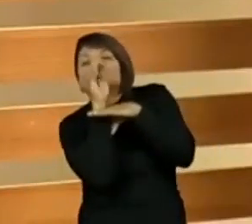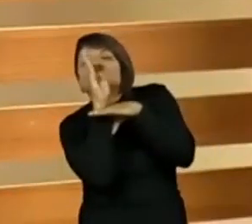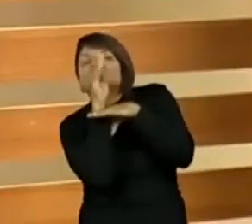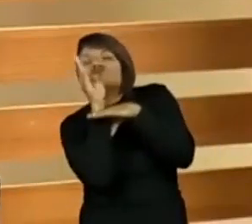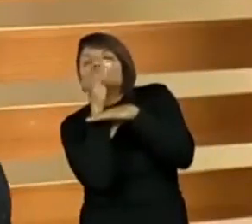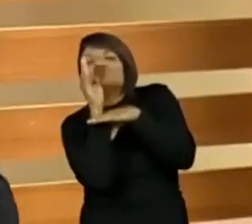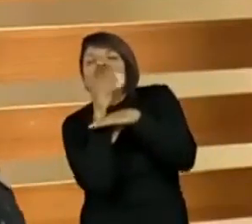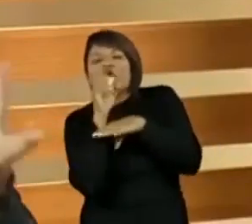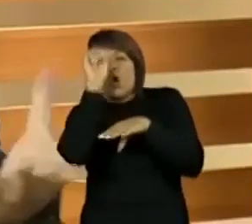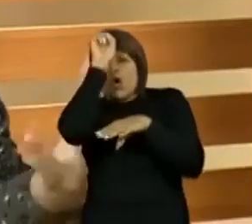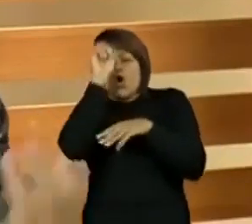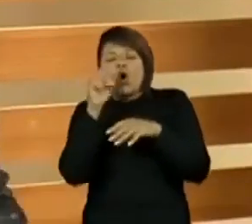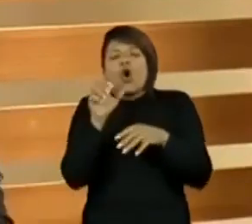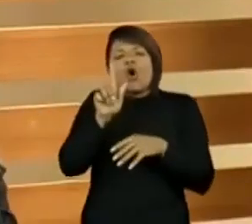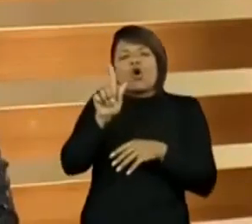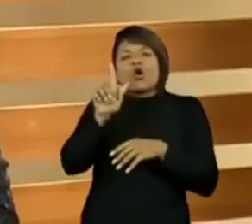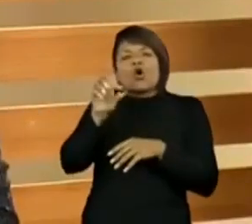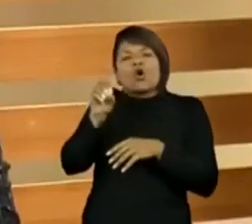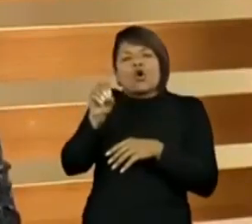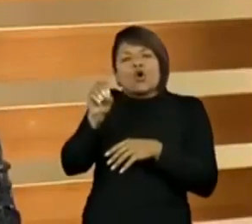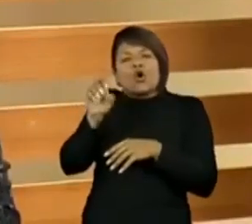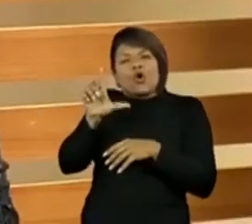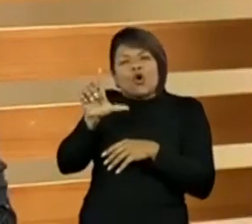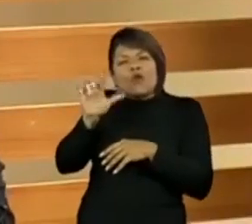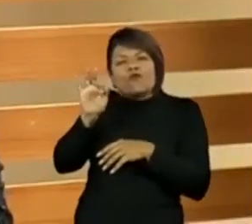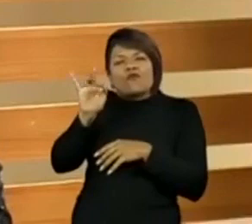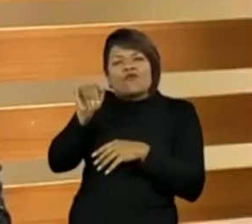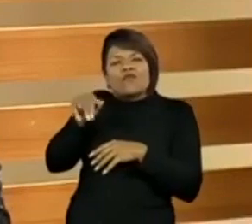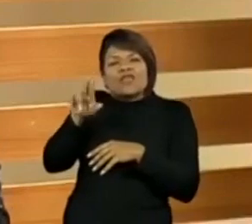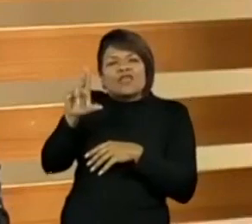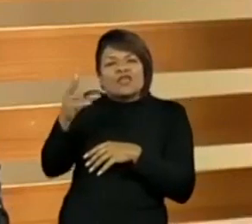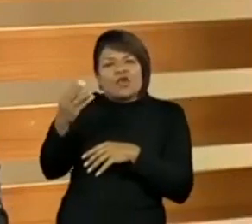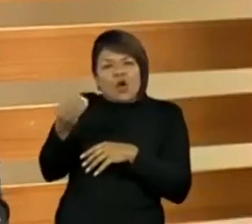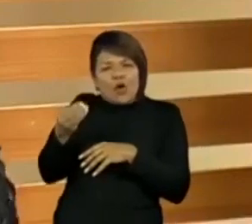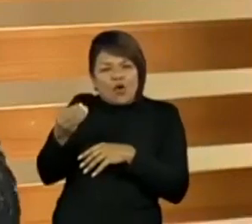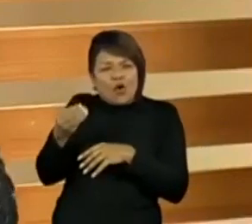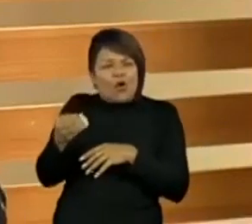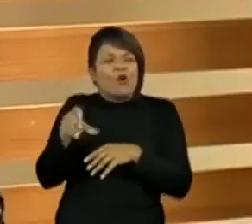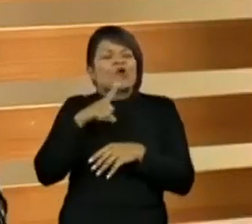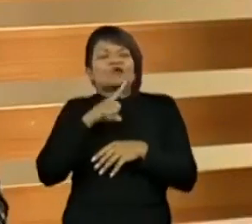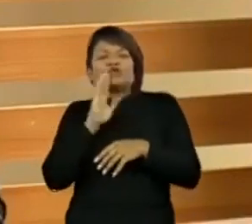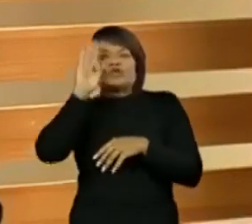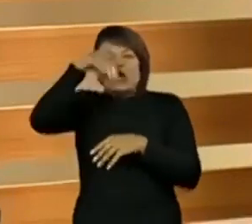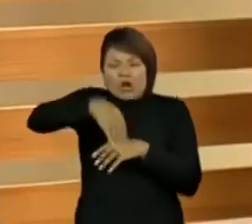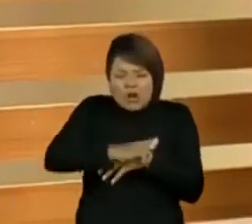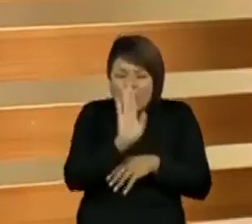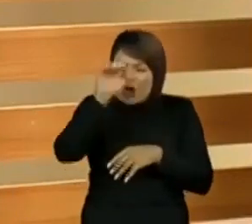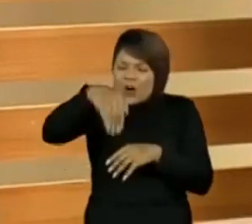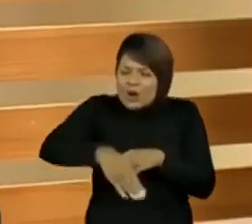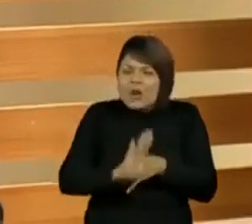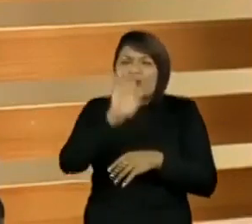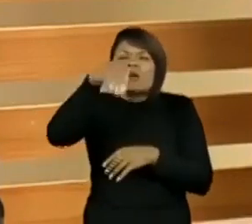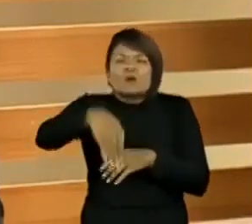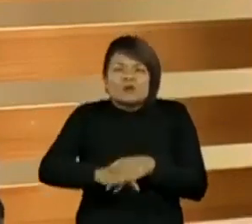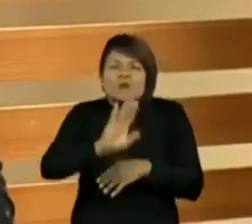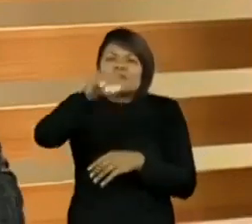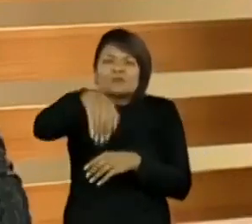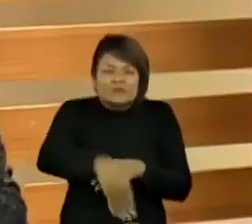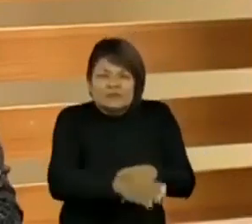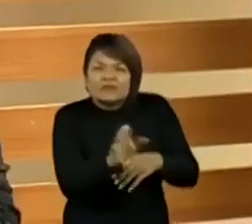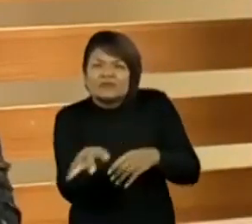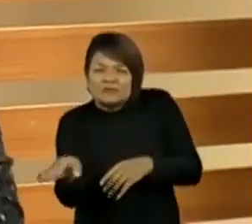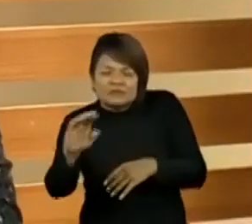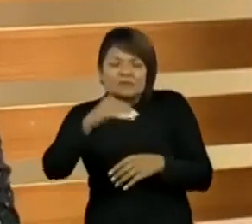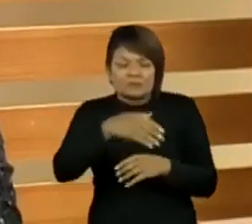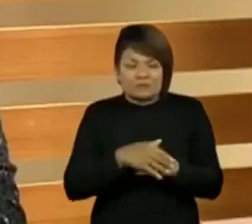um olhar daqueles que a gente reconhece como um irmão. Quando eles pararam próximo à areia, a